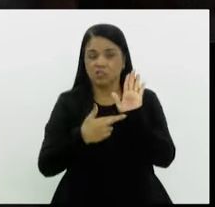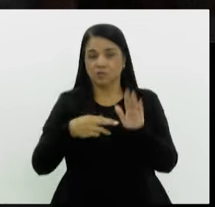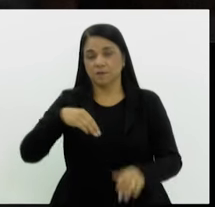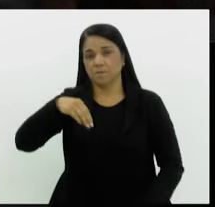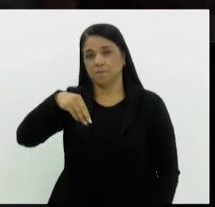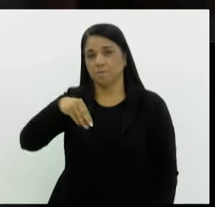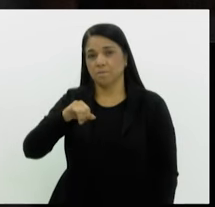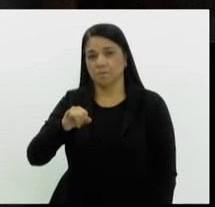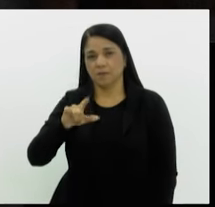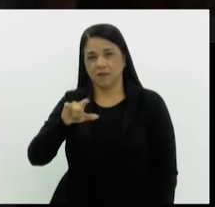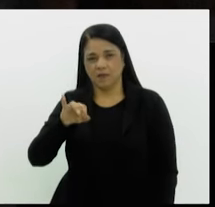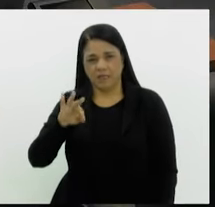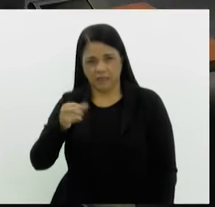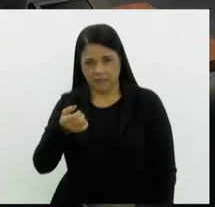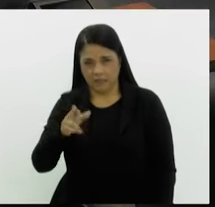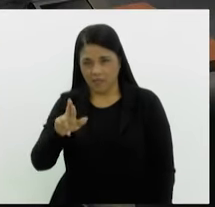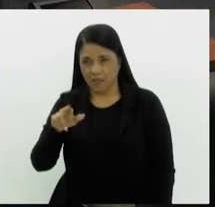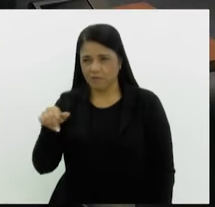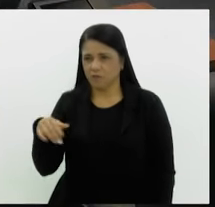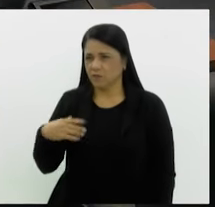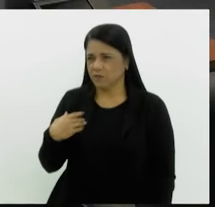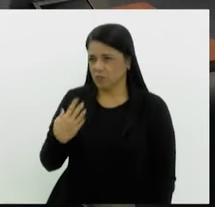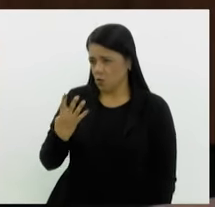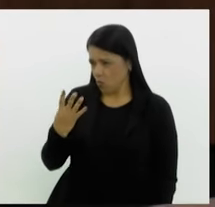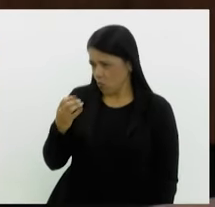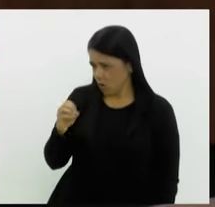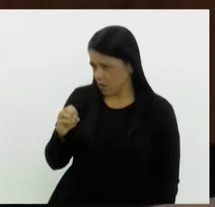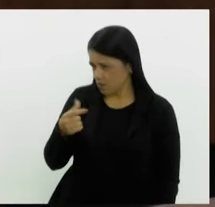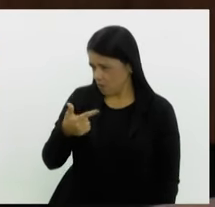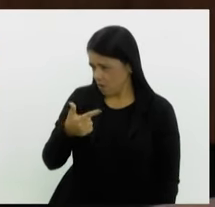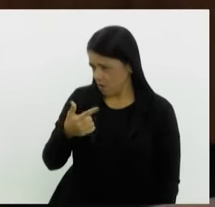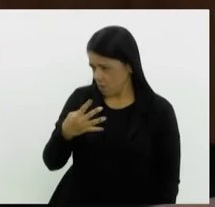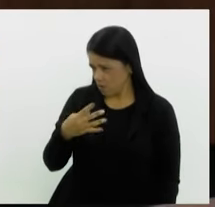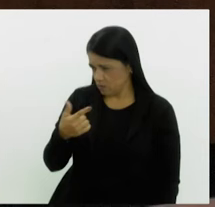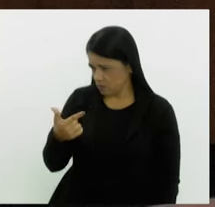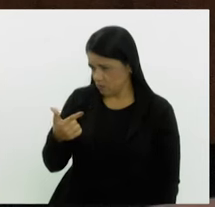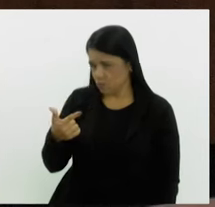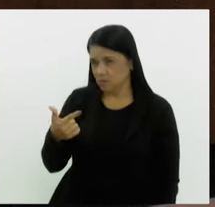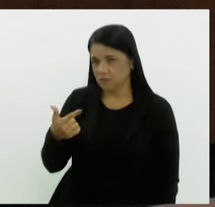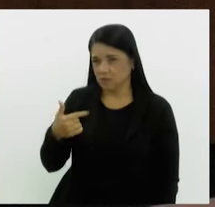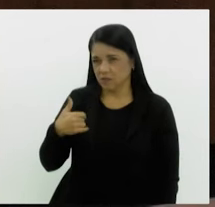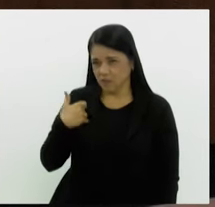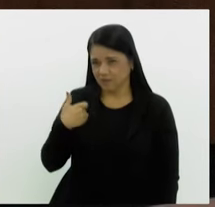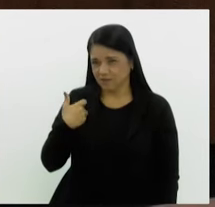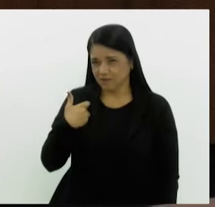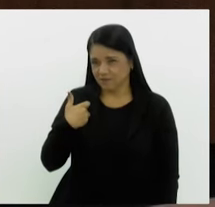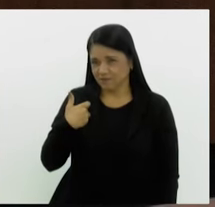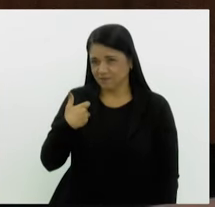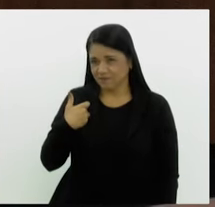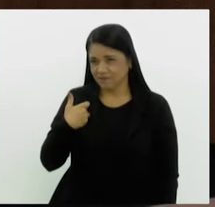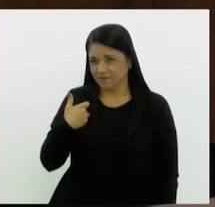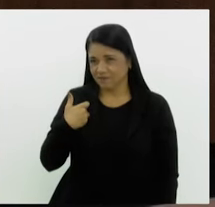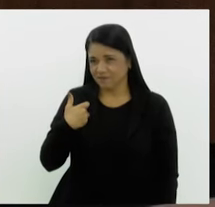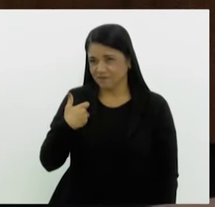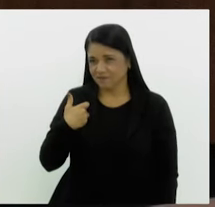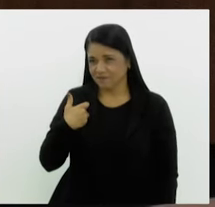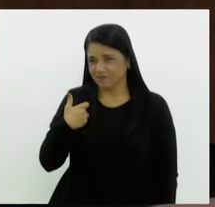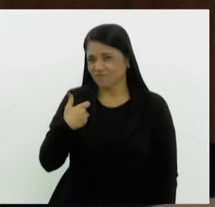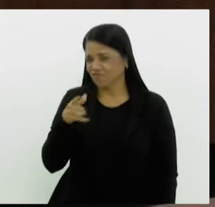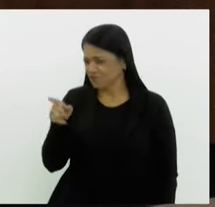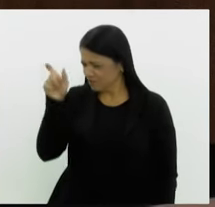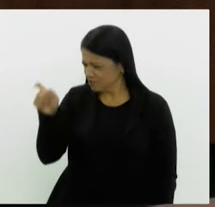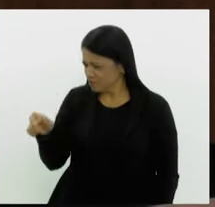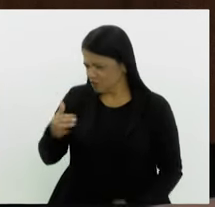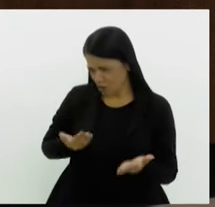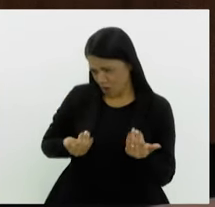né? Só Nem das isso. histórias. Hein? Só por livros. 30 e poucos? Não, não sei. Não, o senhor é muito jovem. Eu já passei um